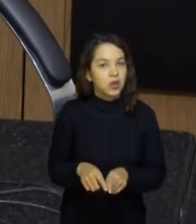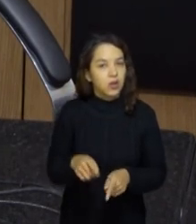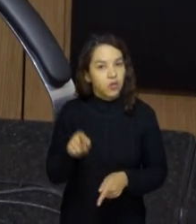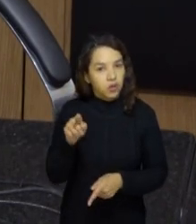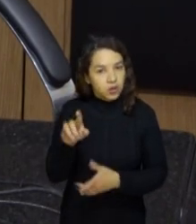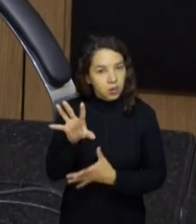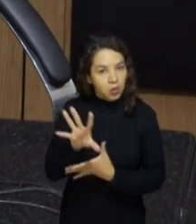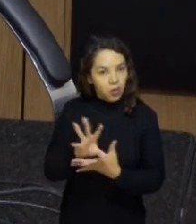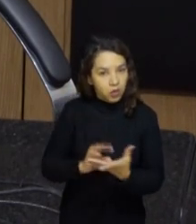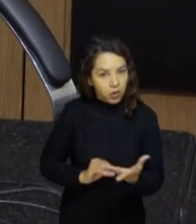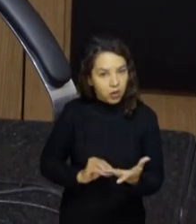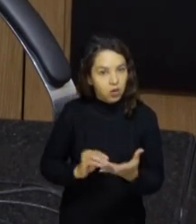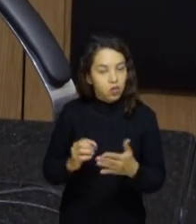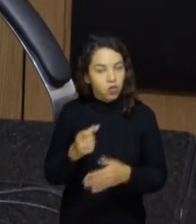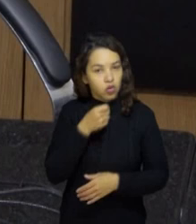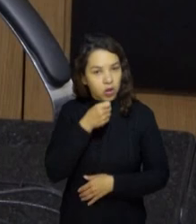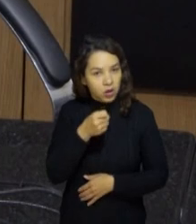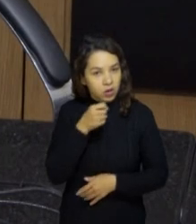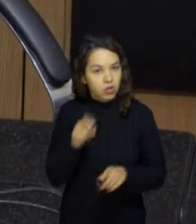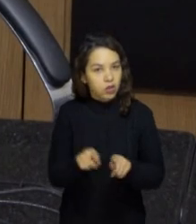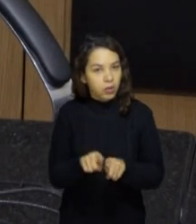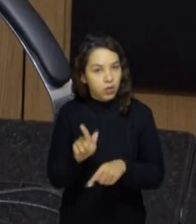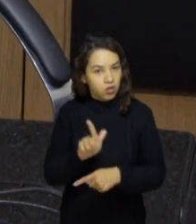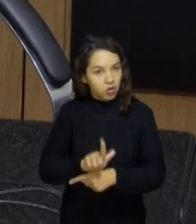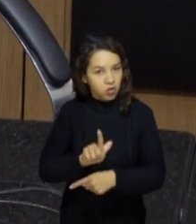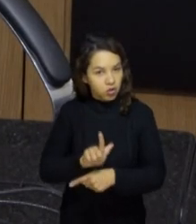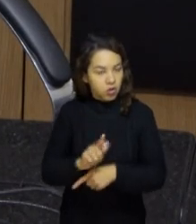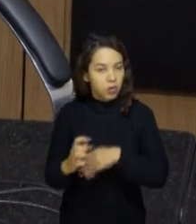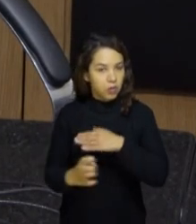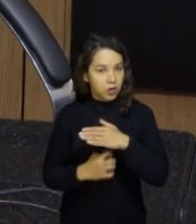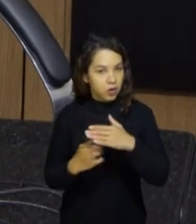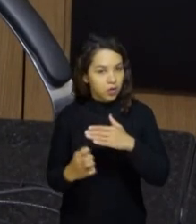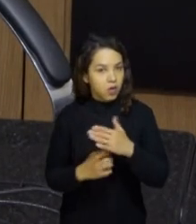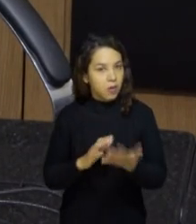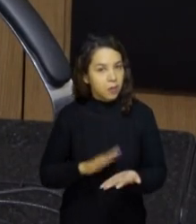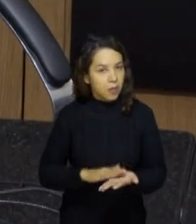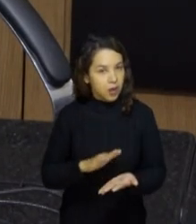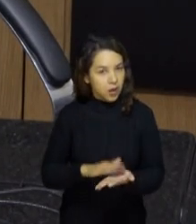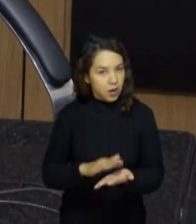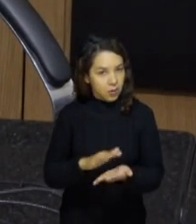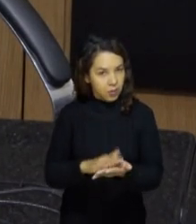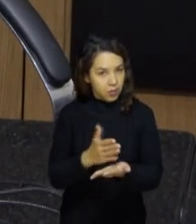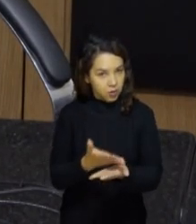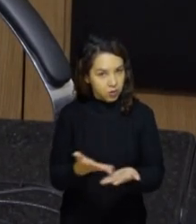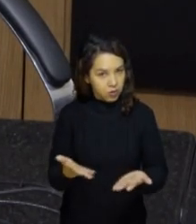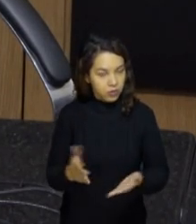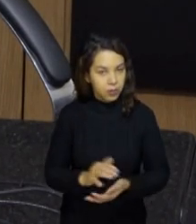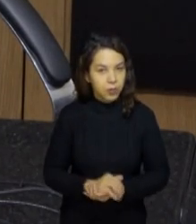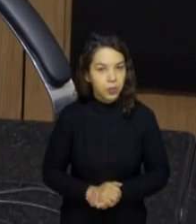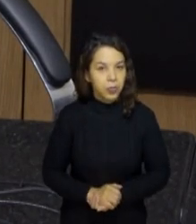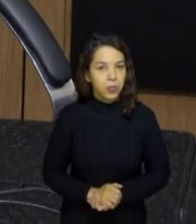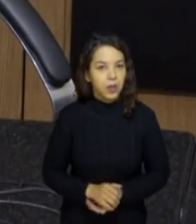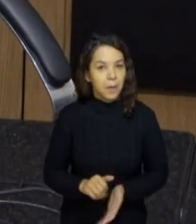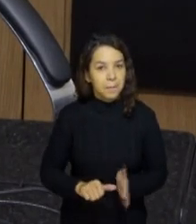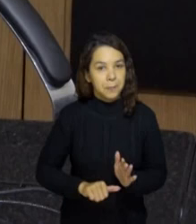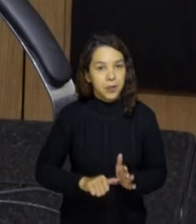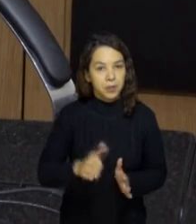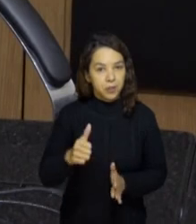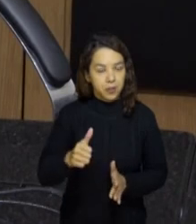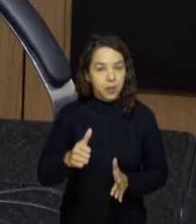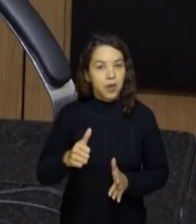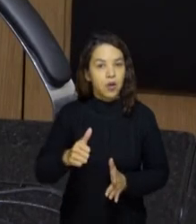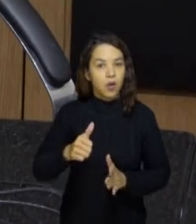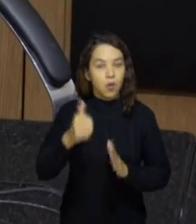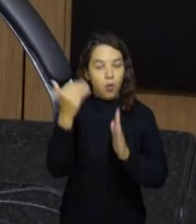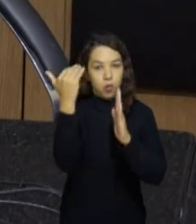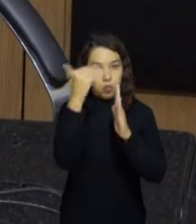gestão empresarial. Então, parabéns ao Grupo ND pela regionalização, que, aliás, é primeiro lugar em audiência em muitas regiões do Estado